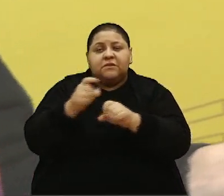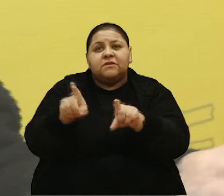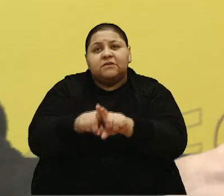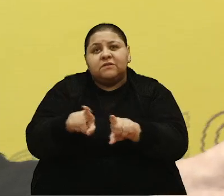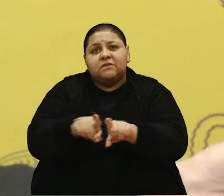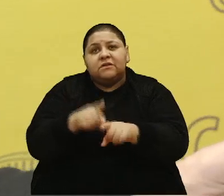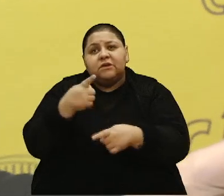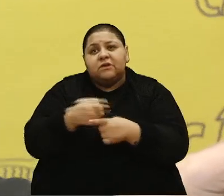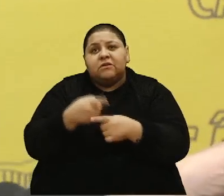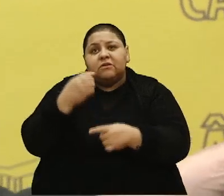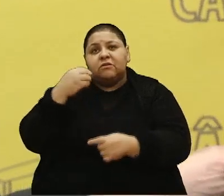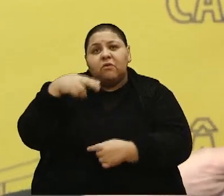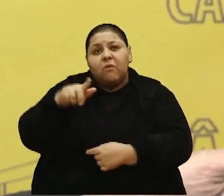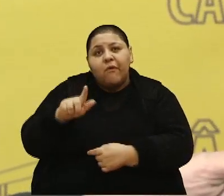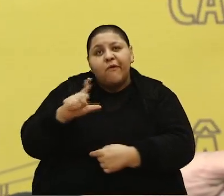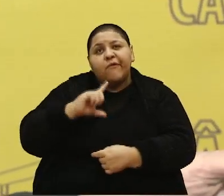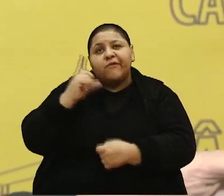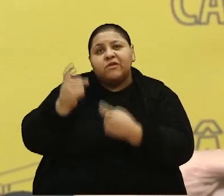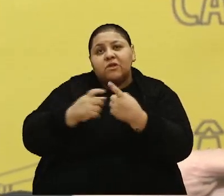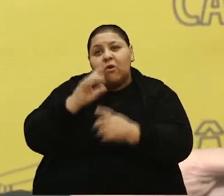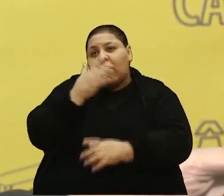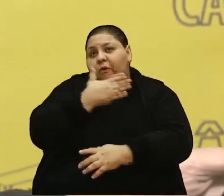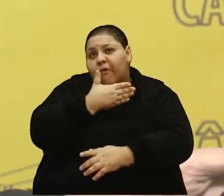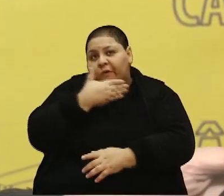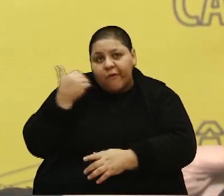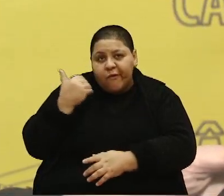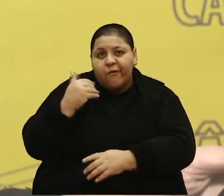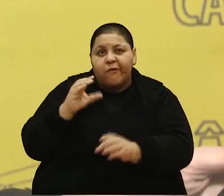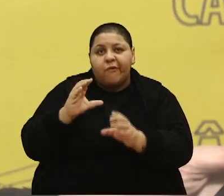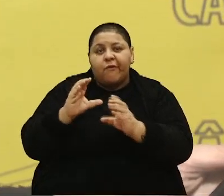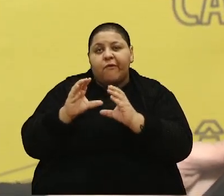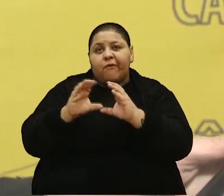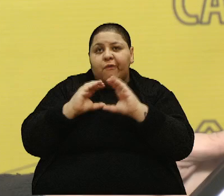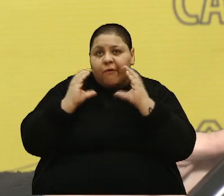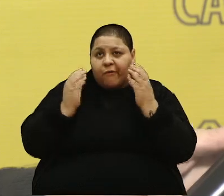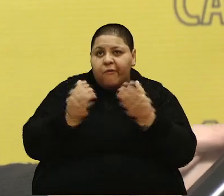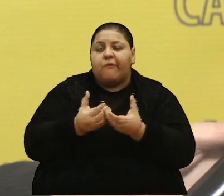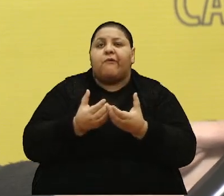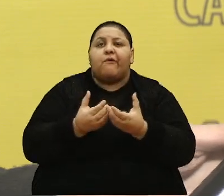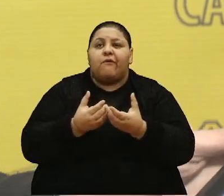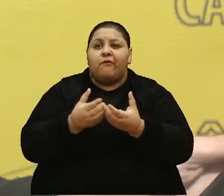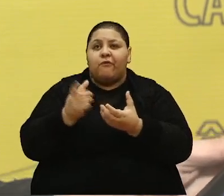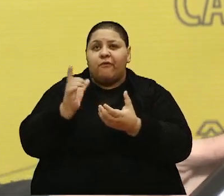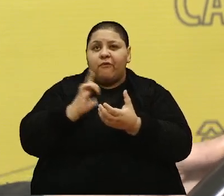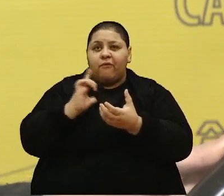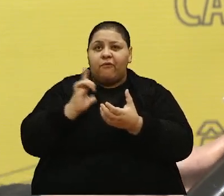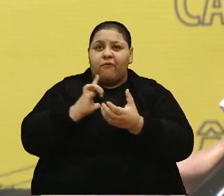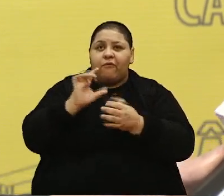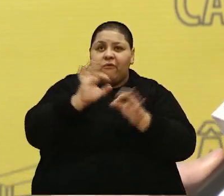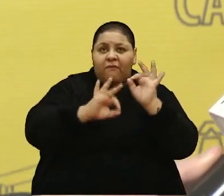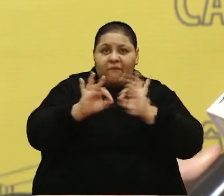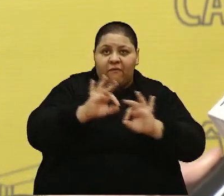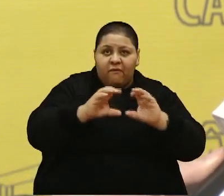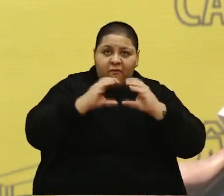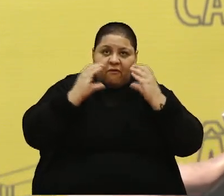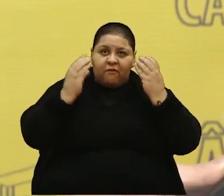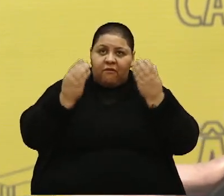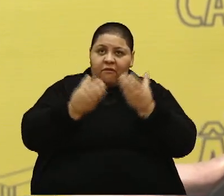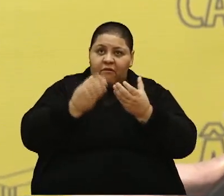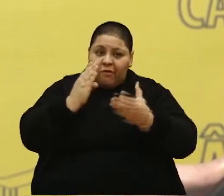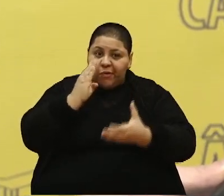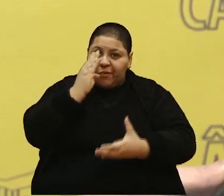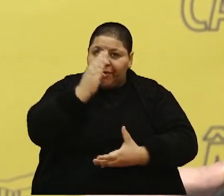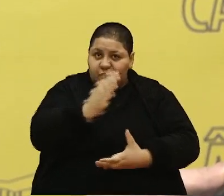porque as ONGs têm algumas vantagens com a comunidade, né? Como nós temos um manejo com a comunidade